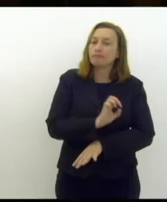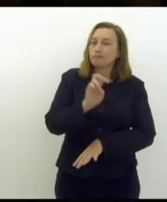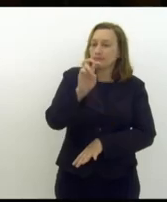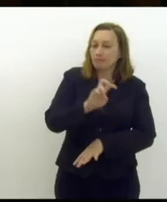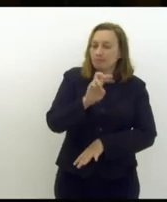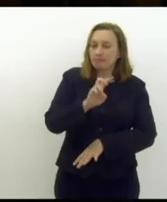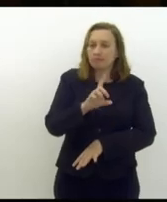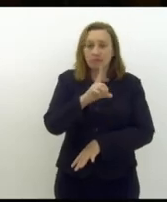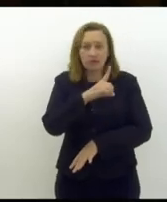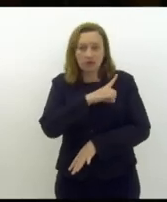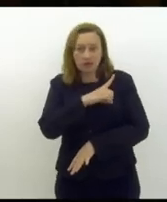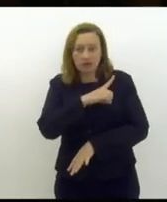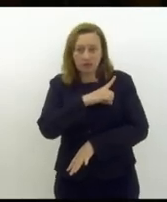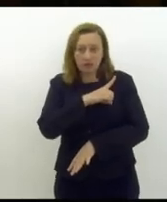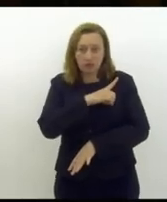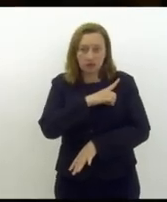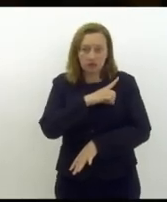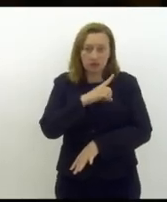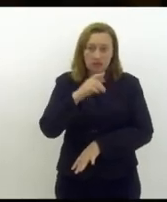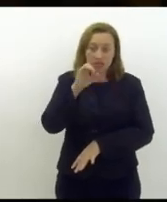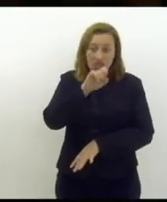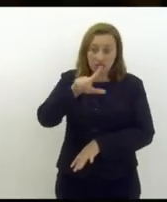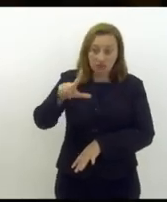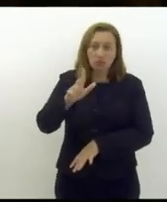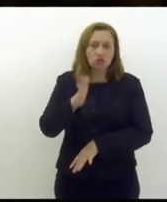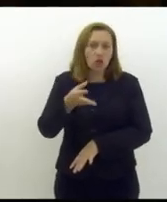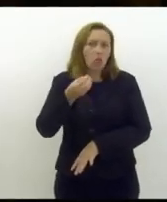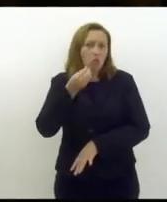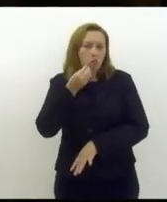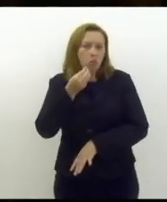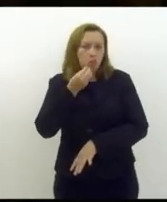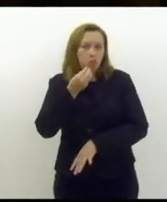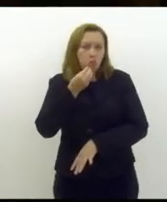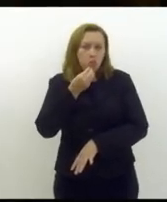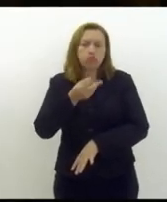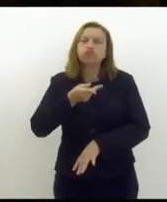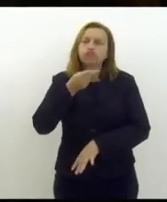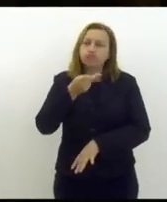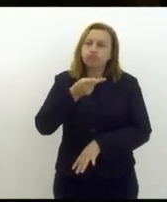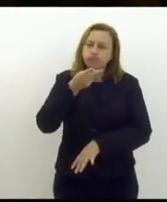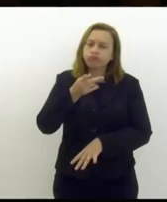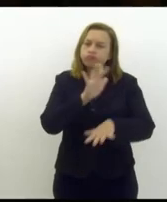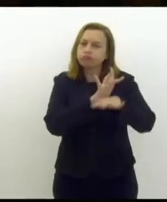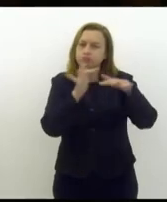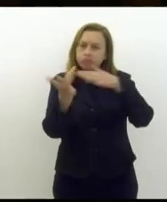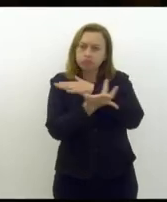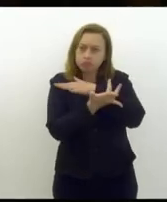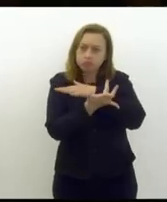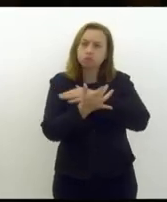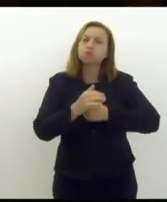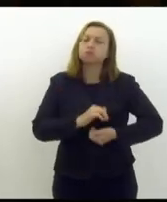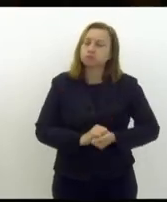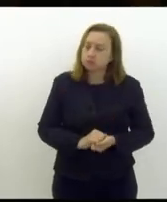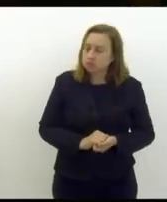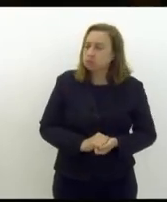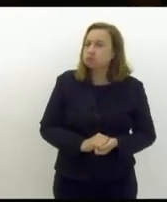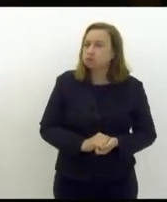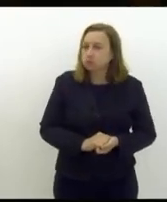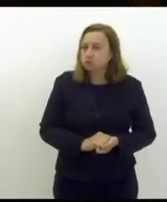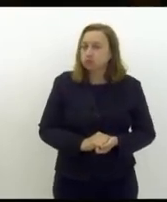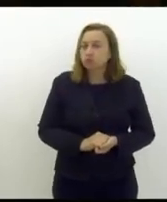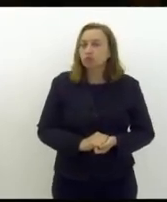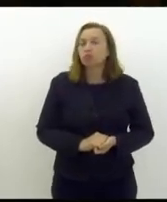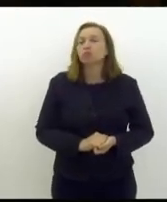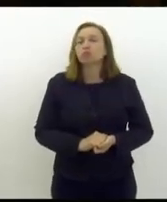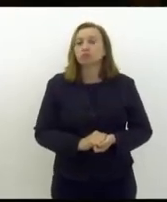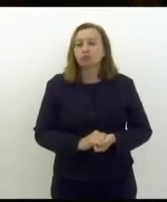Polícia Civil já tive a oportunidade de me manifestar nas redes sociais para os